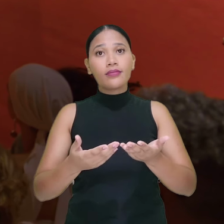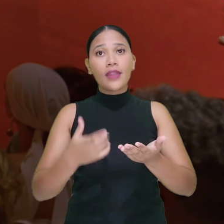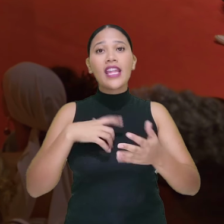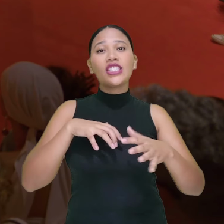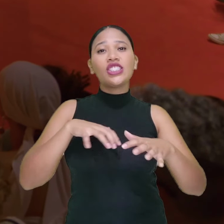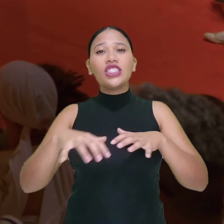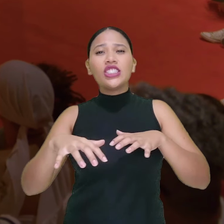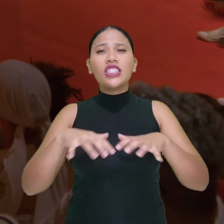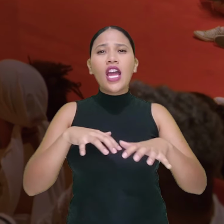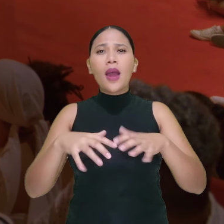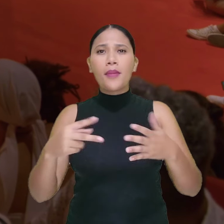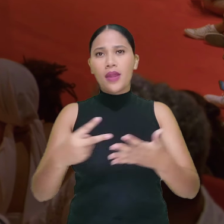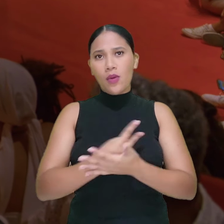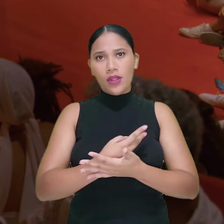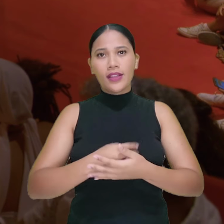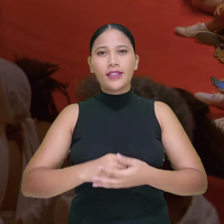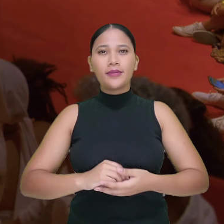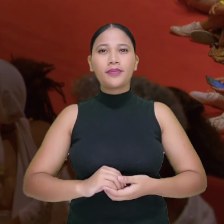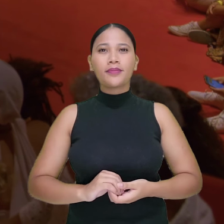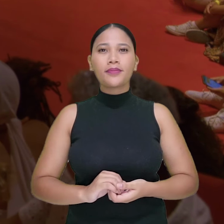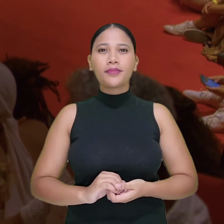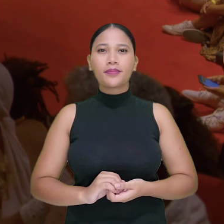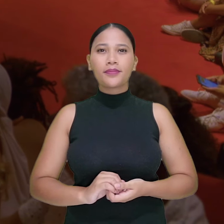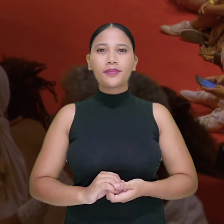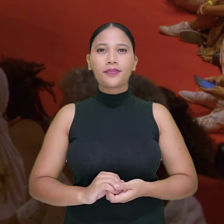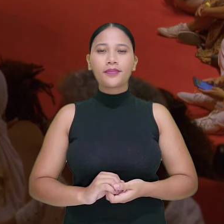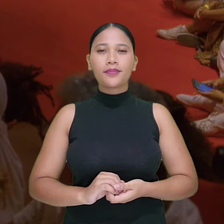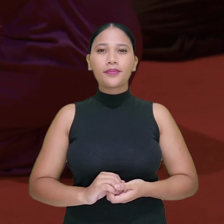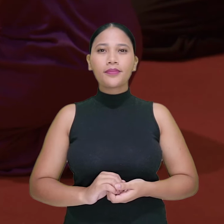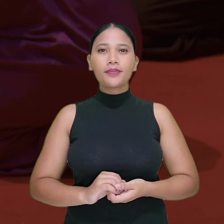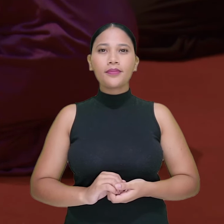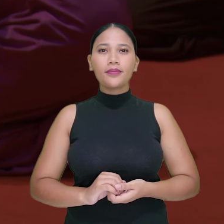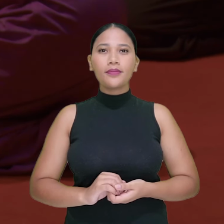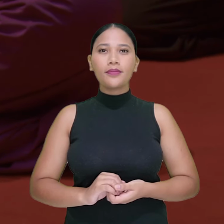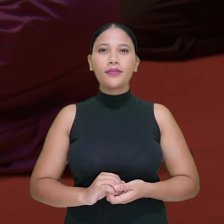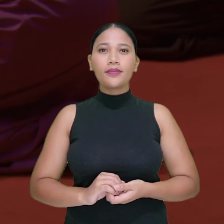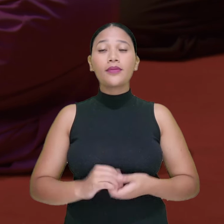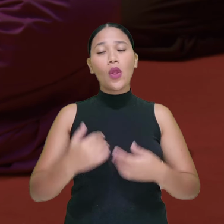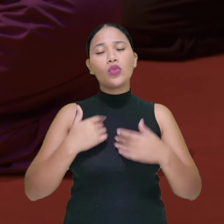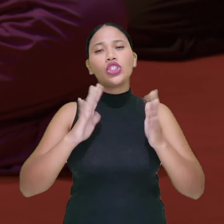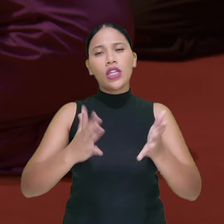túmulos, né, de dinâmica desse ato.